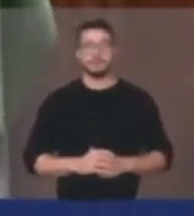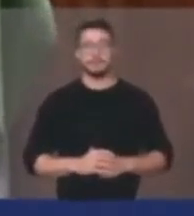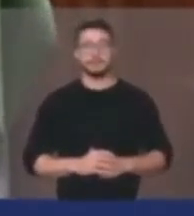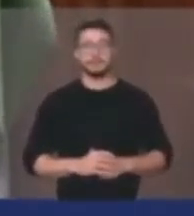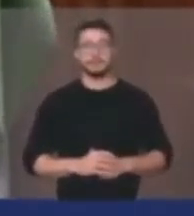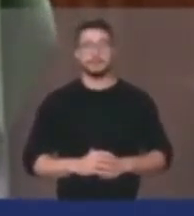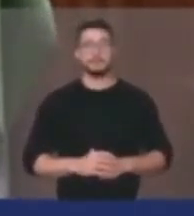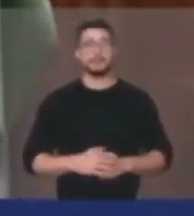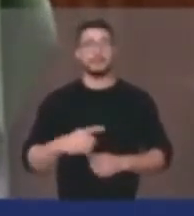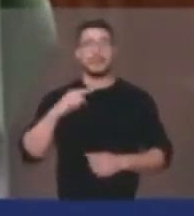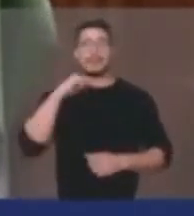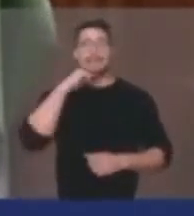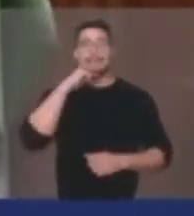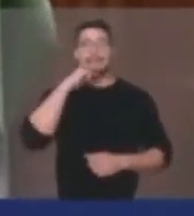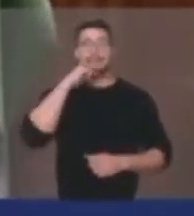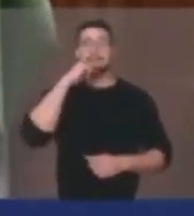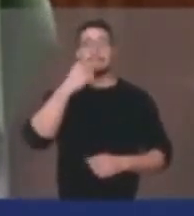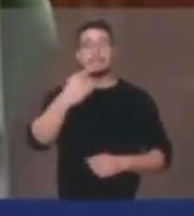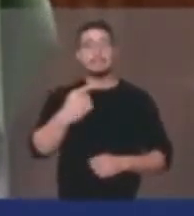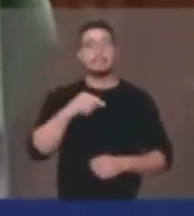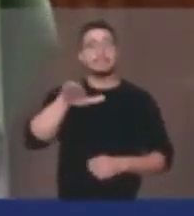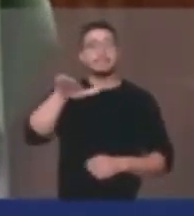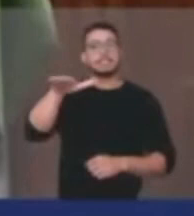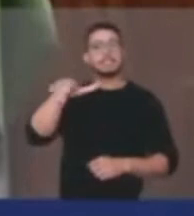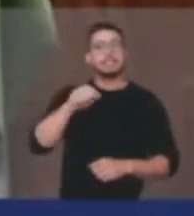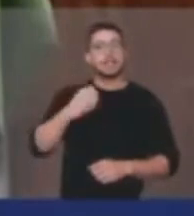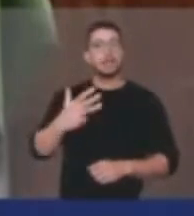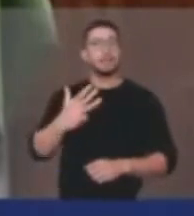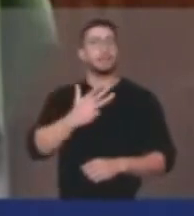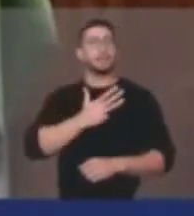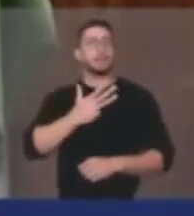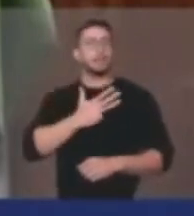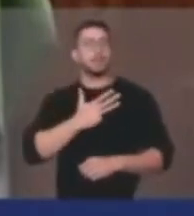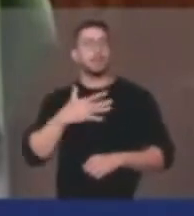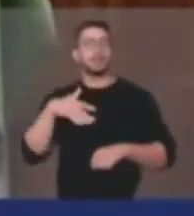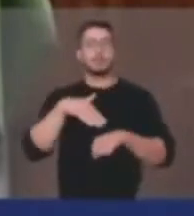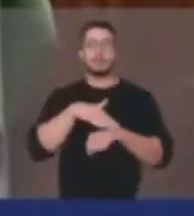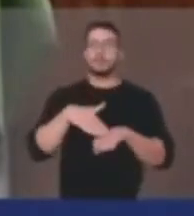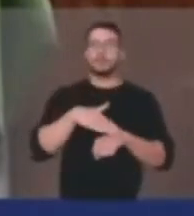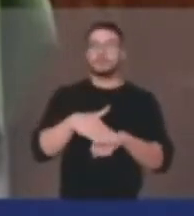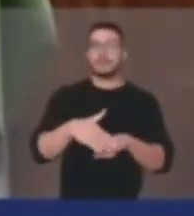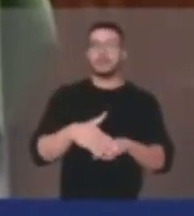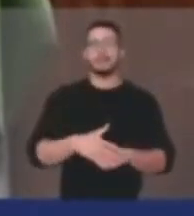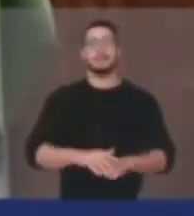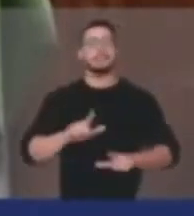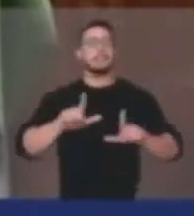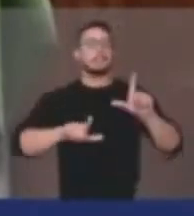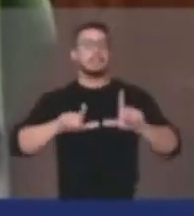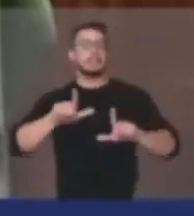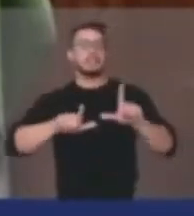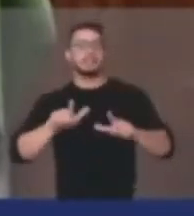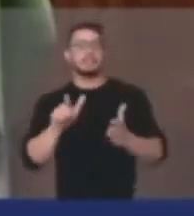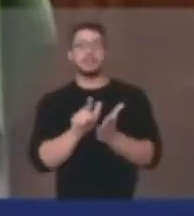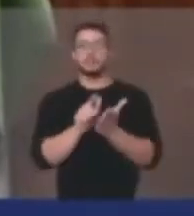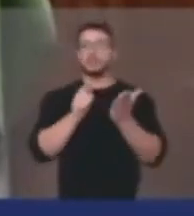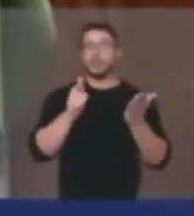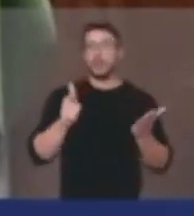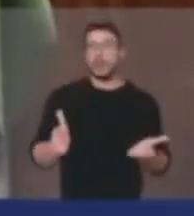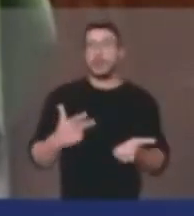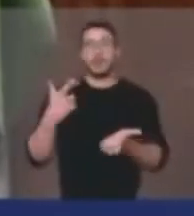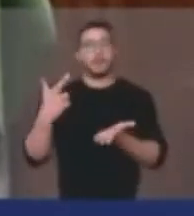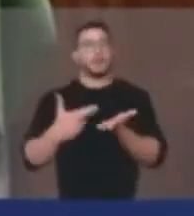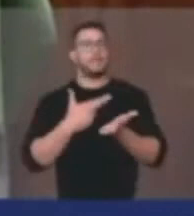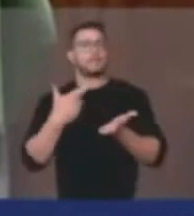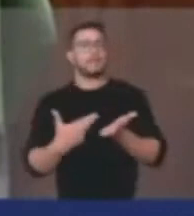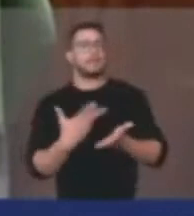pelas TVs abertas do Brasil, pela TV a cabo, pelos jornais, pelas revistas. Eu desafio